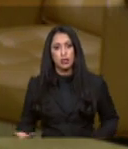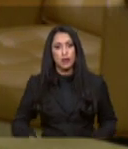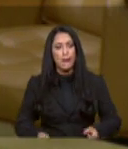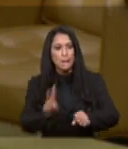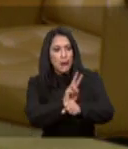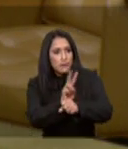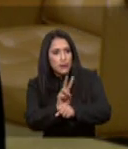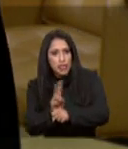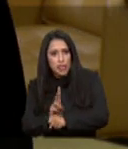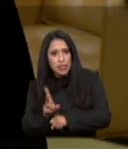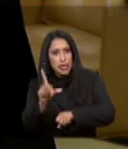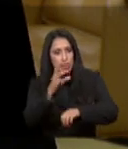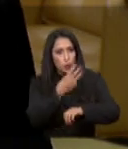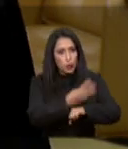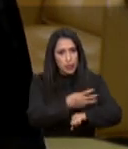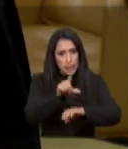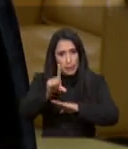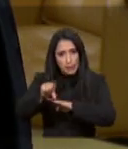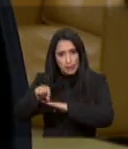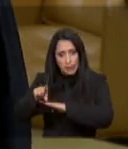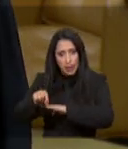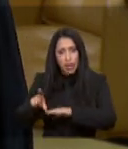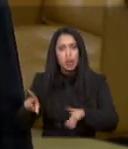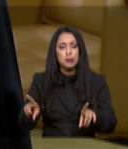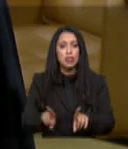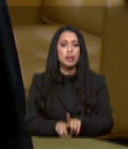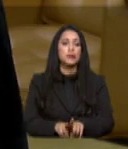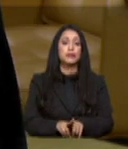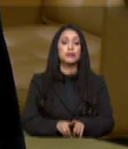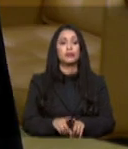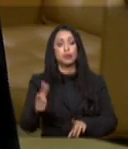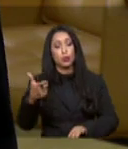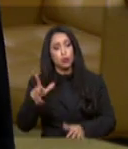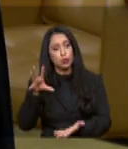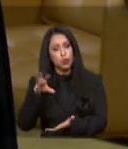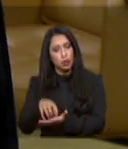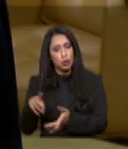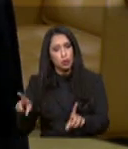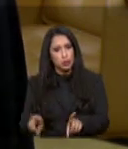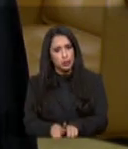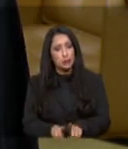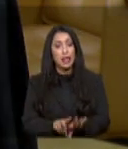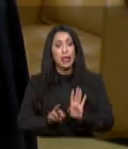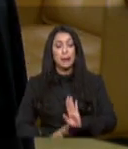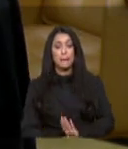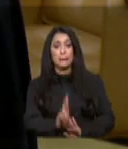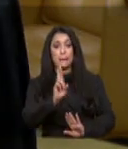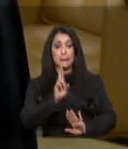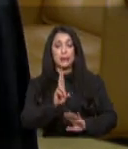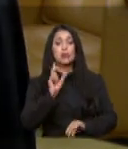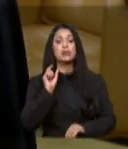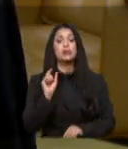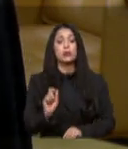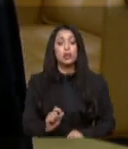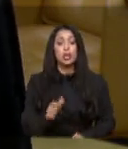fiscalização, tanto do IBAMA quanto do ICMBio. Isso representa um